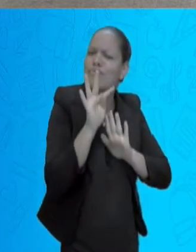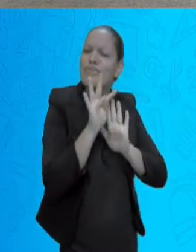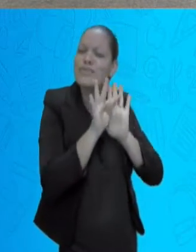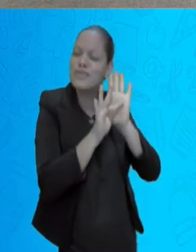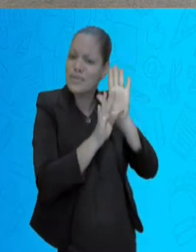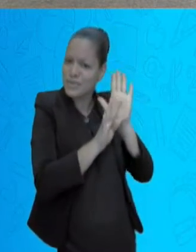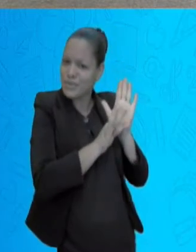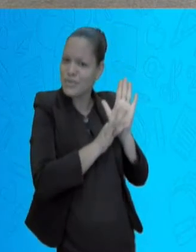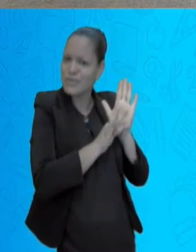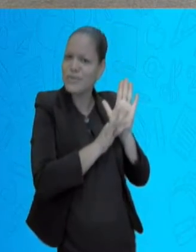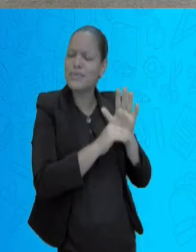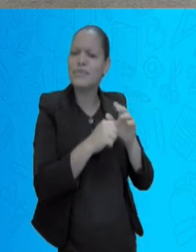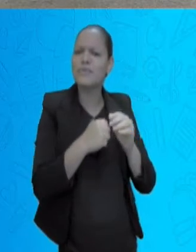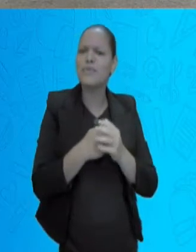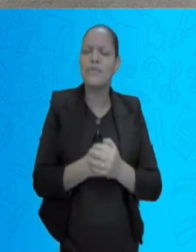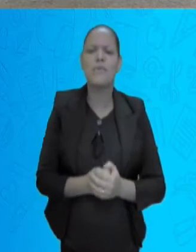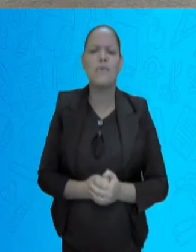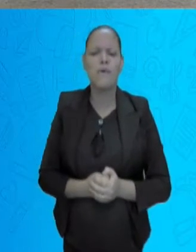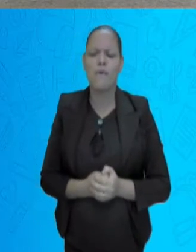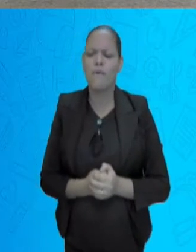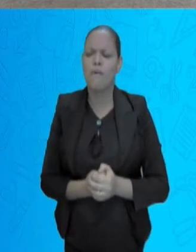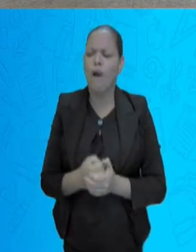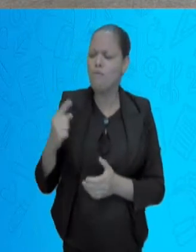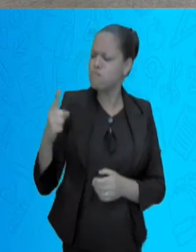texto sobre o ciclone bomba.